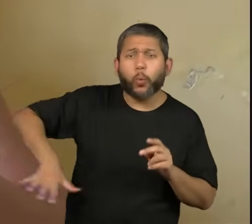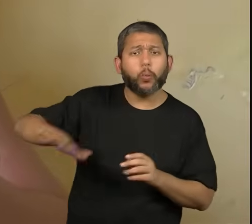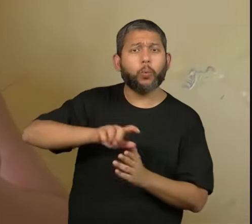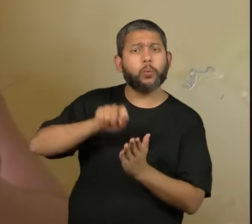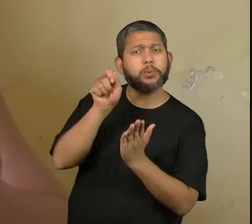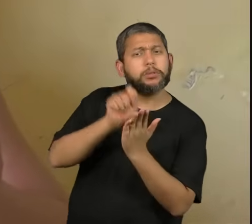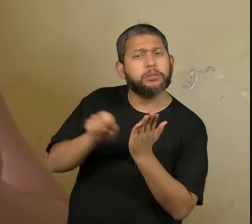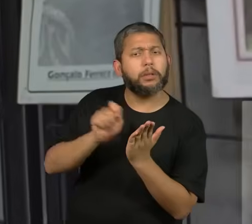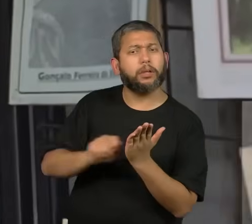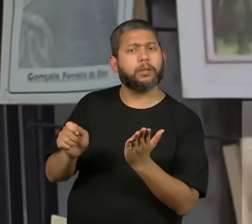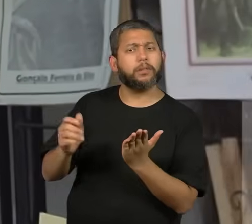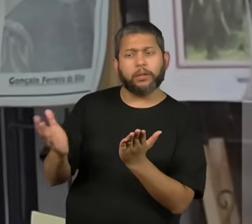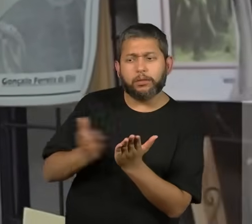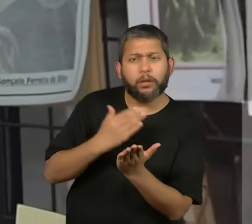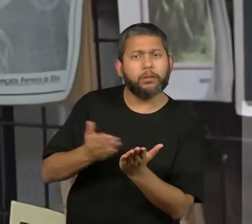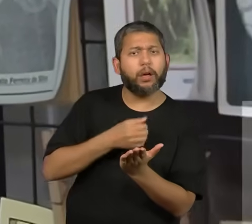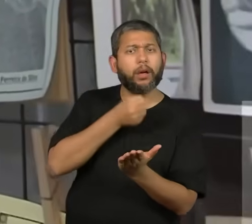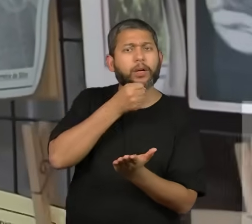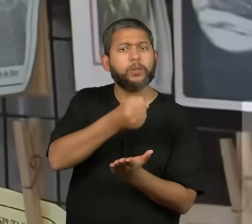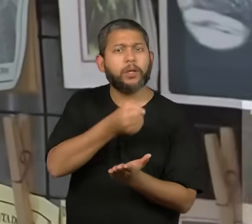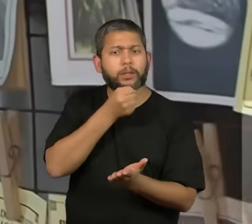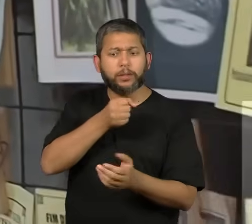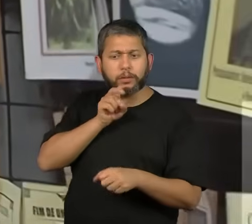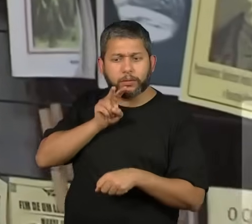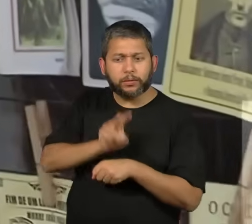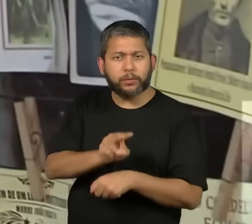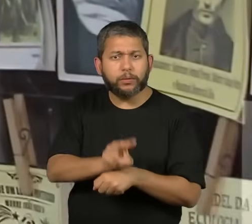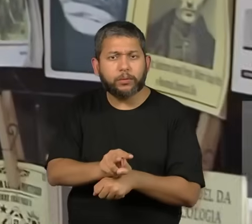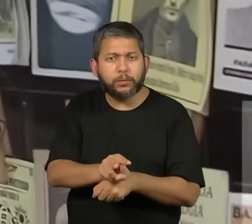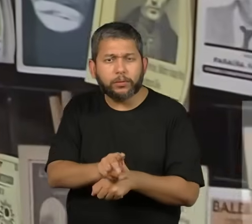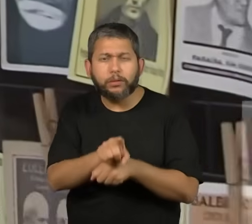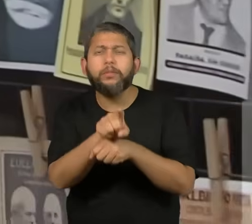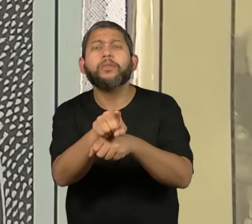com você nessa corrente do bem?